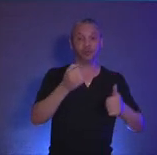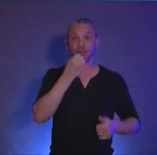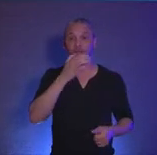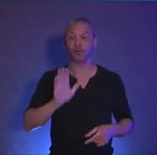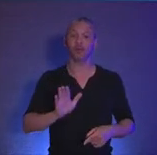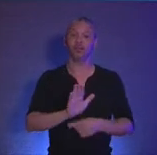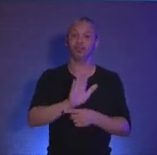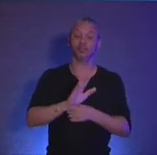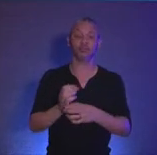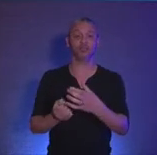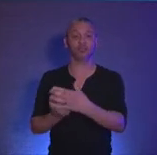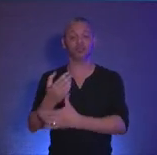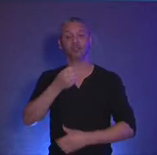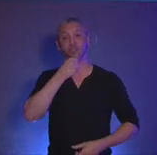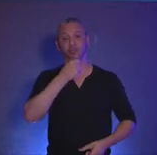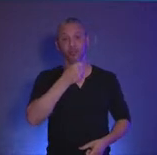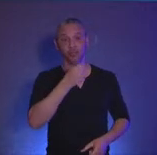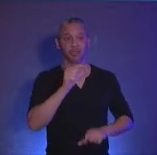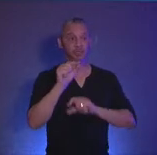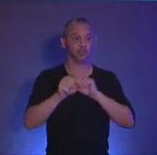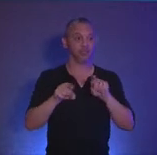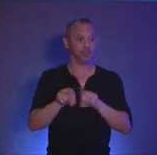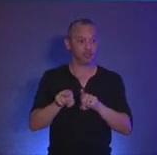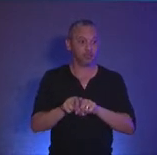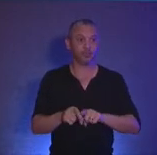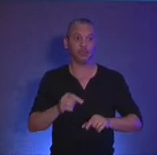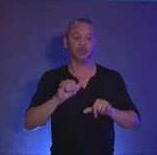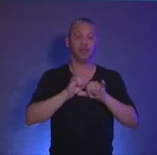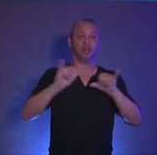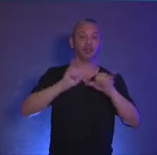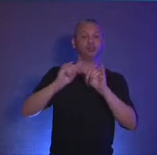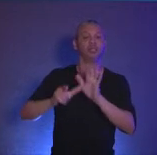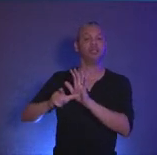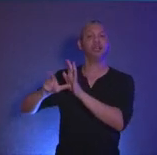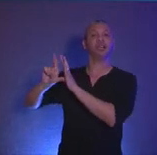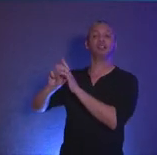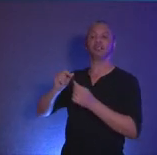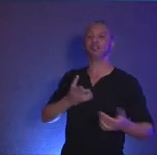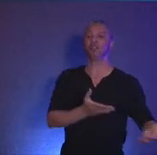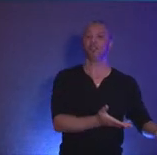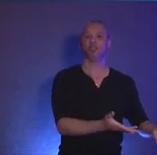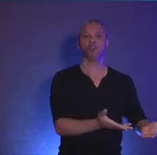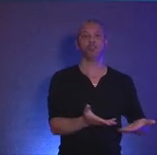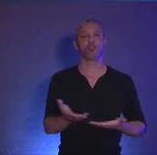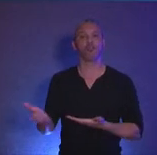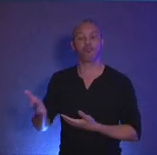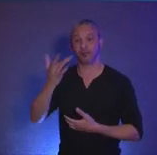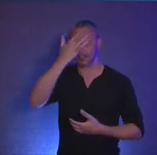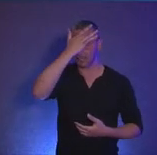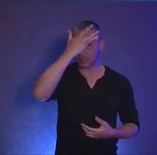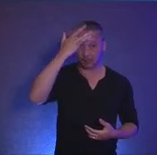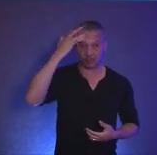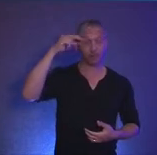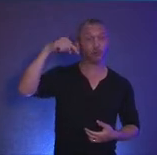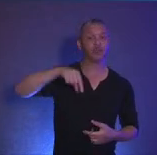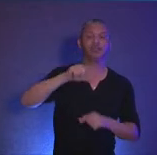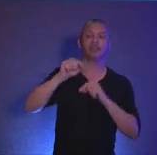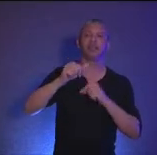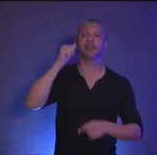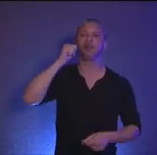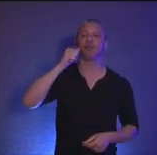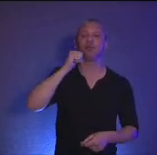basear produções jornalísticas. E antes de anunciar o vencedor, eu quero convidar aqui ao palco para entregar esse prêmio a